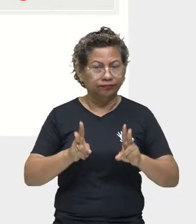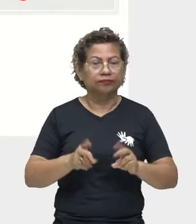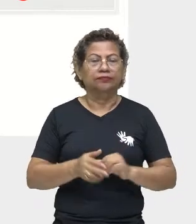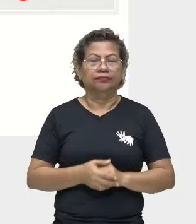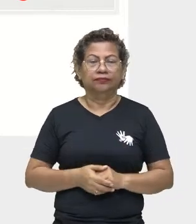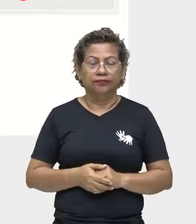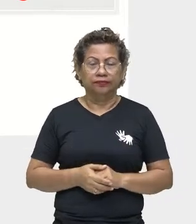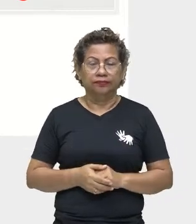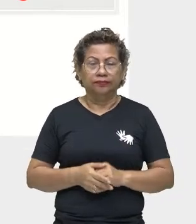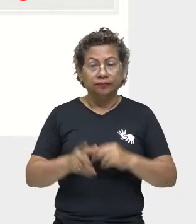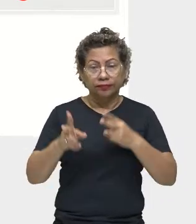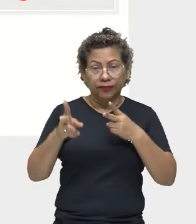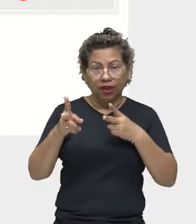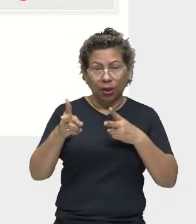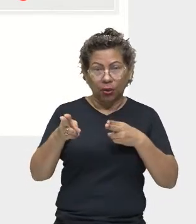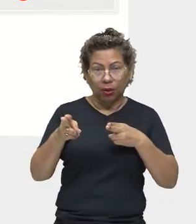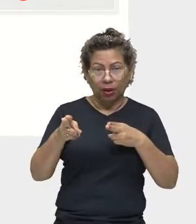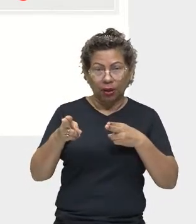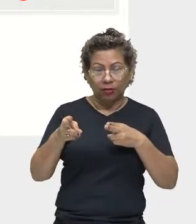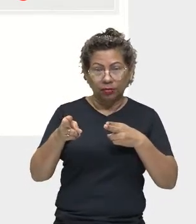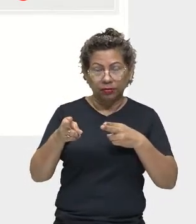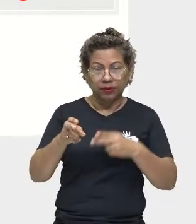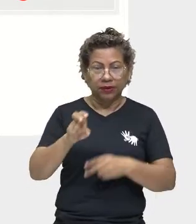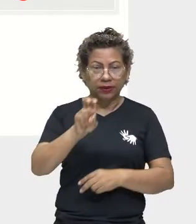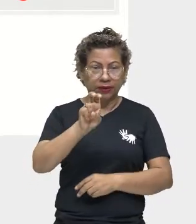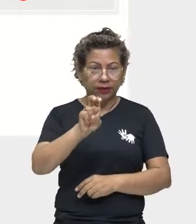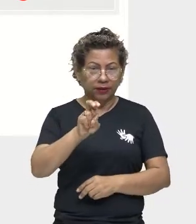Igual a